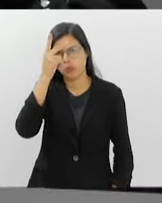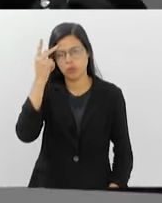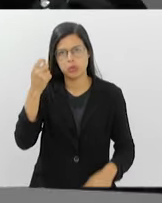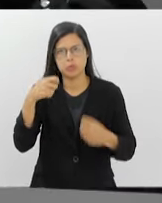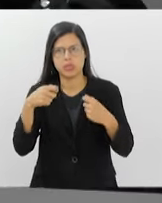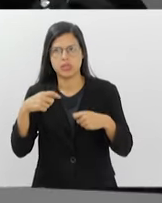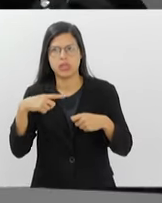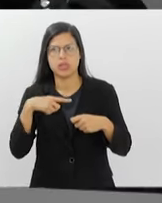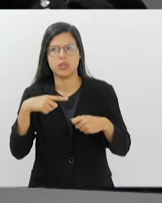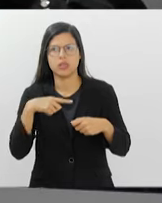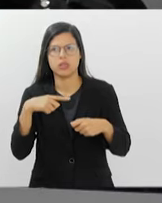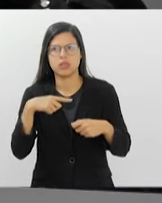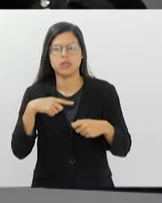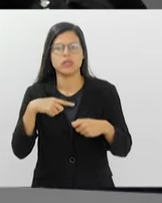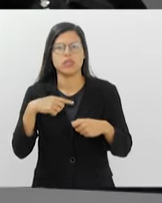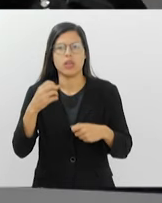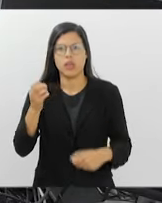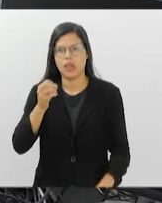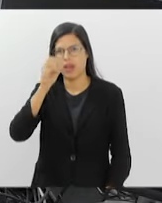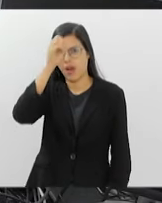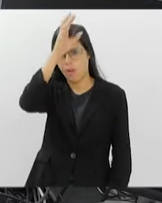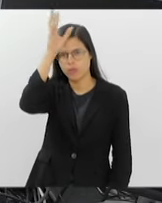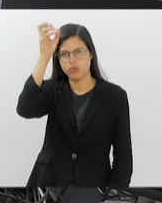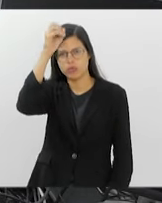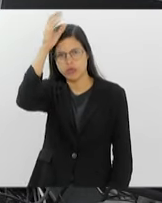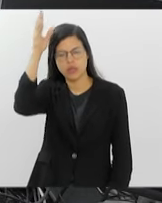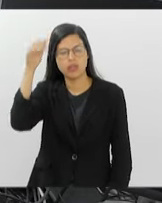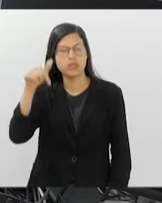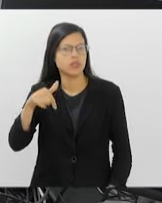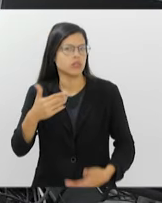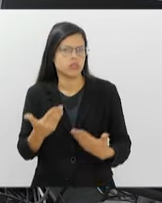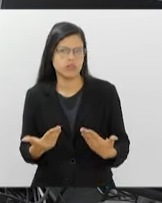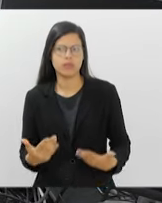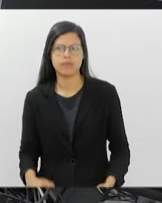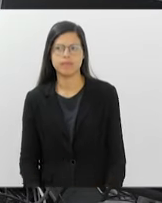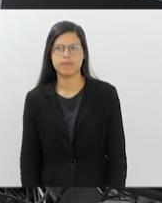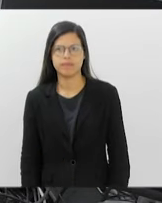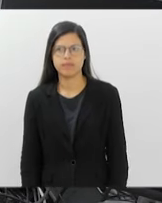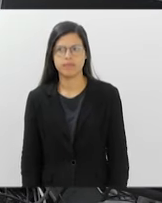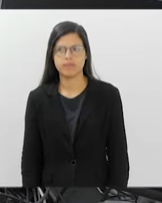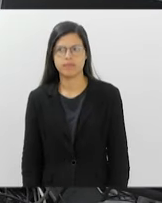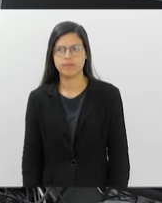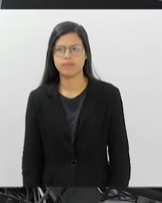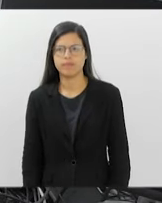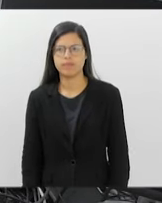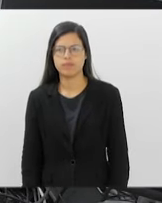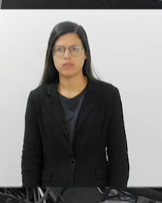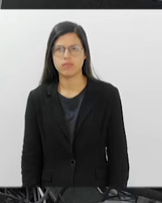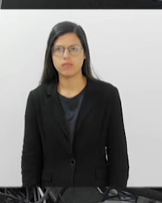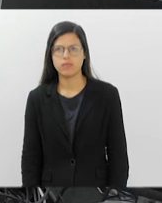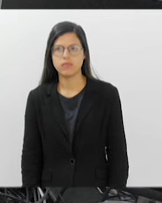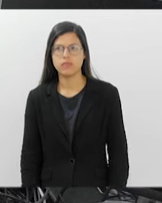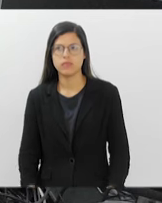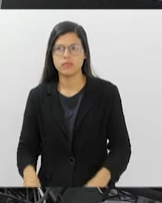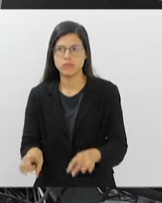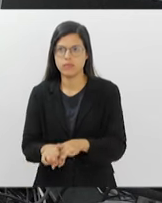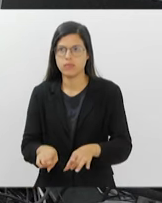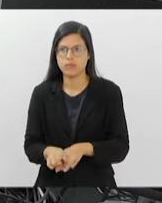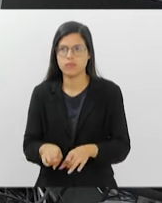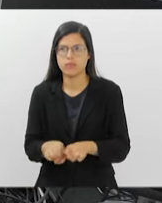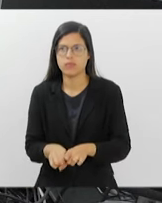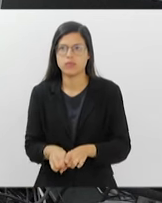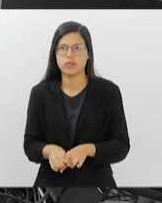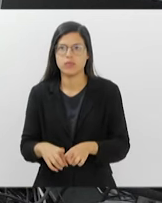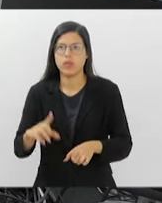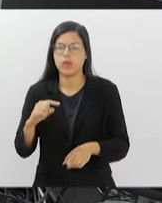existe uma tabela né existe a tabela então também essa isso aí podia entrar na Presidente no foco da fiscalização Deputado porque no próprio Maracanã à vez nós